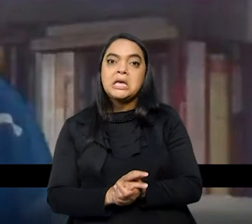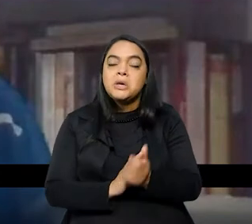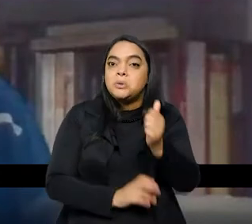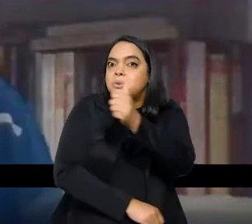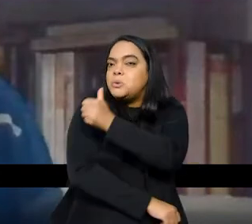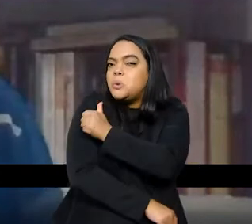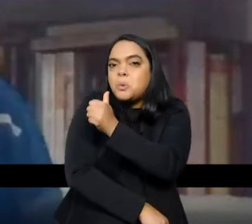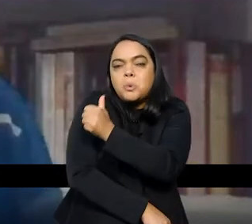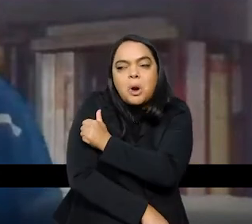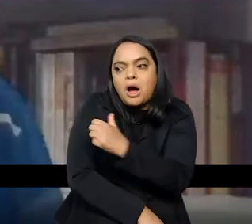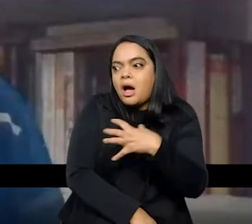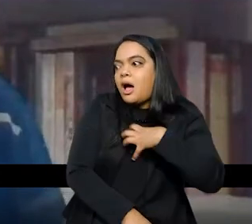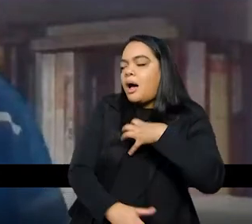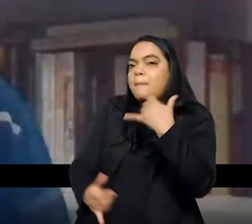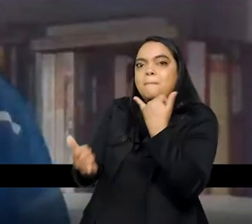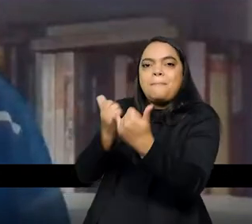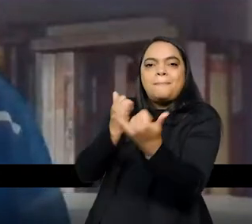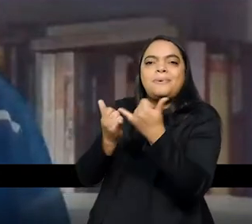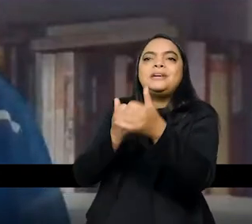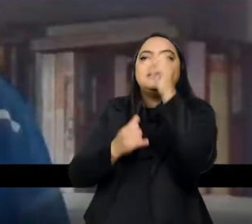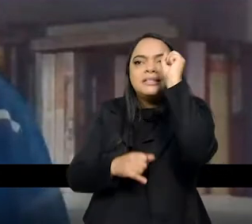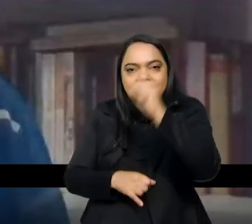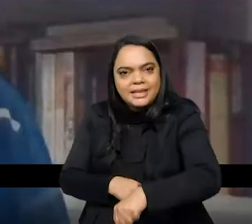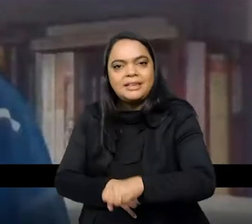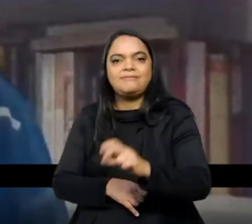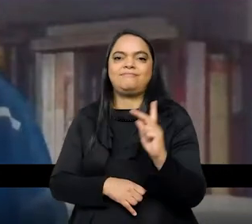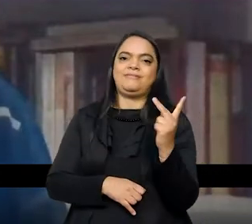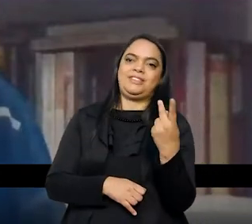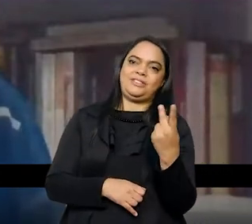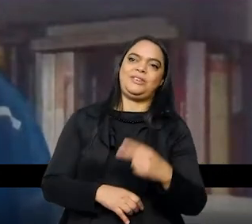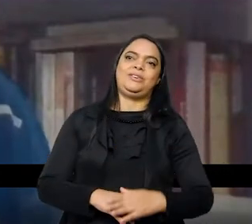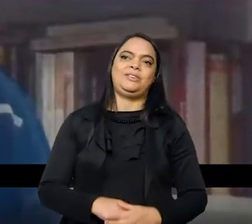naquela história.